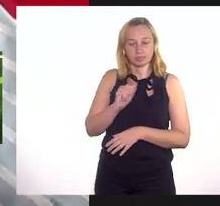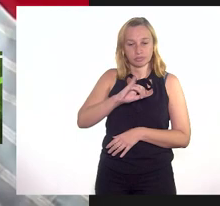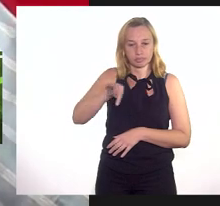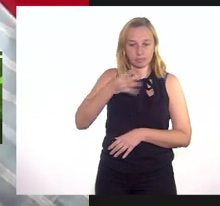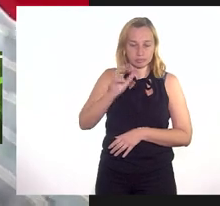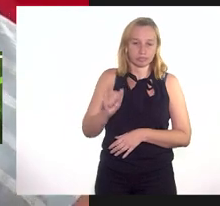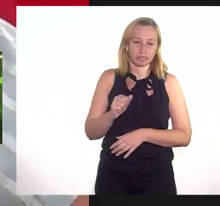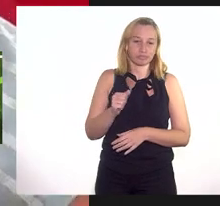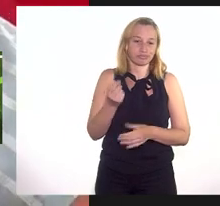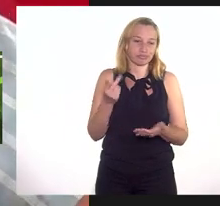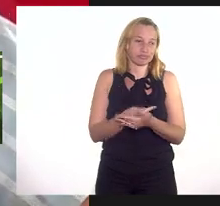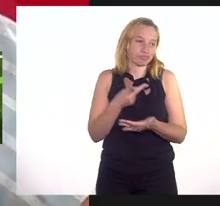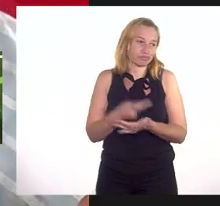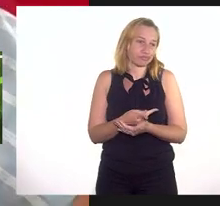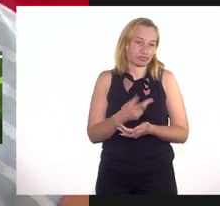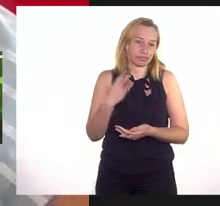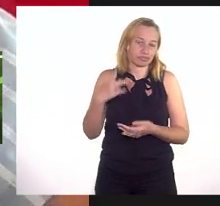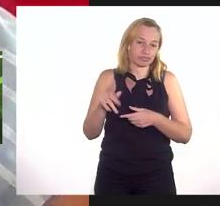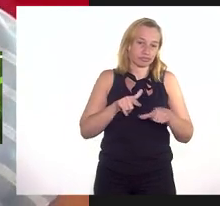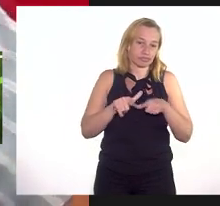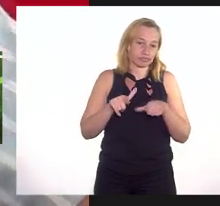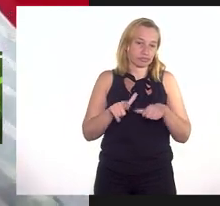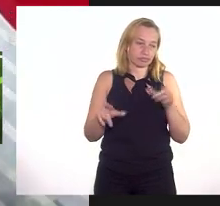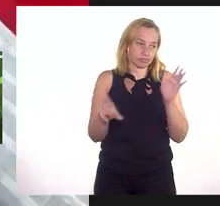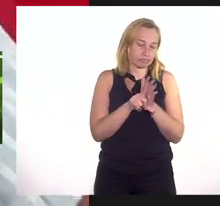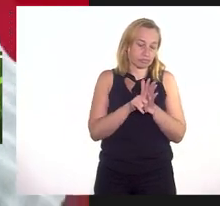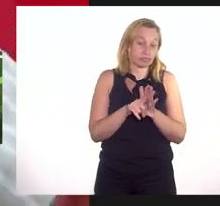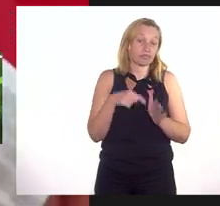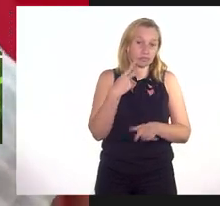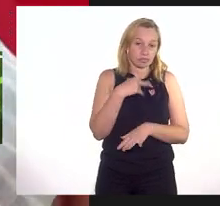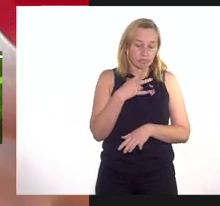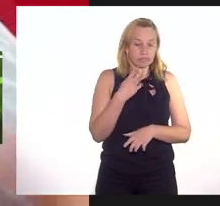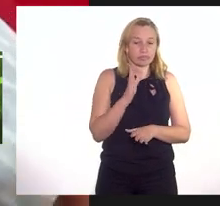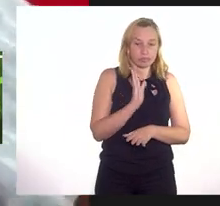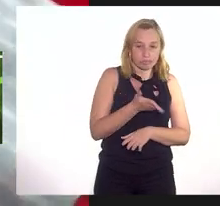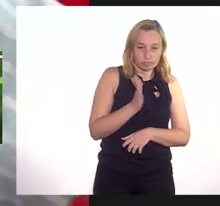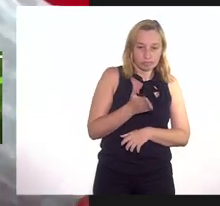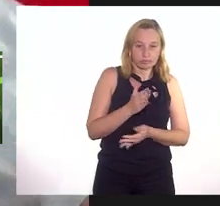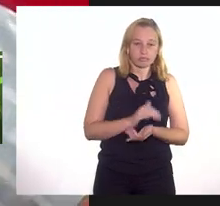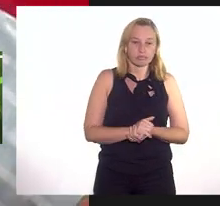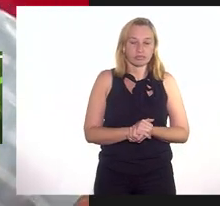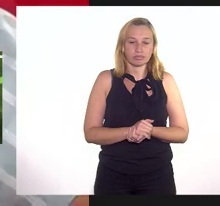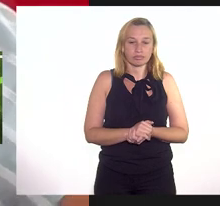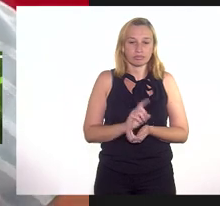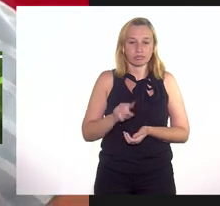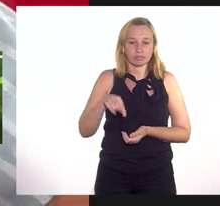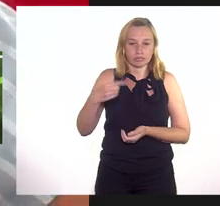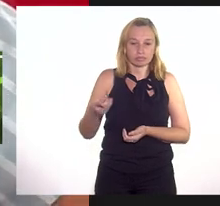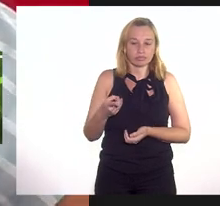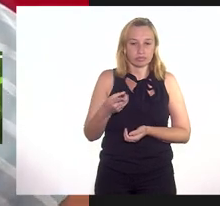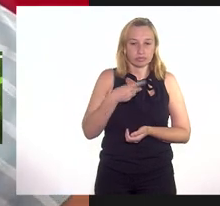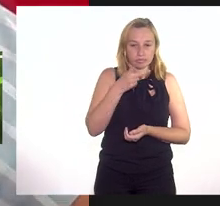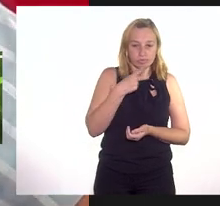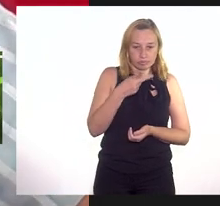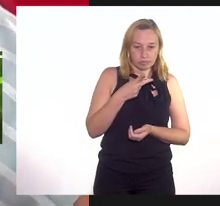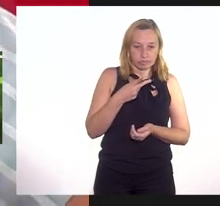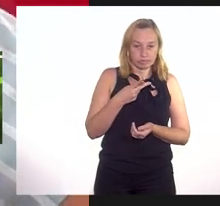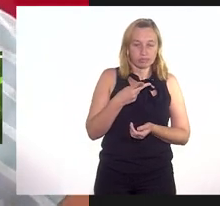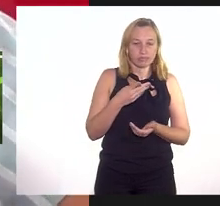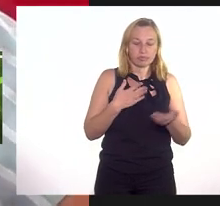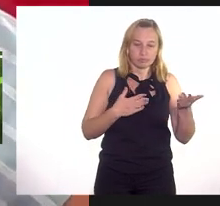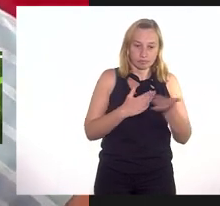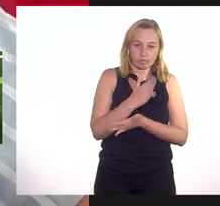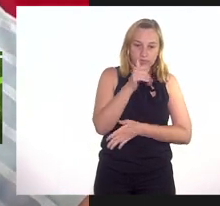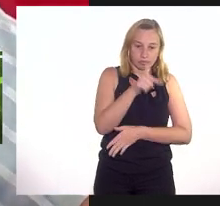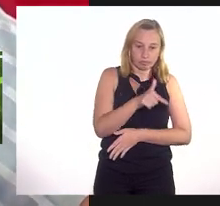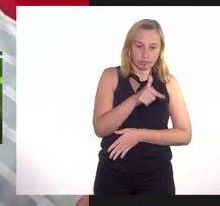tivesse errado no cumprimento da lei. E estou falando isso adiantando já a próxima fala, que é que vocês acabaram de aprovar aí